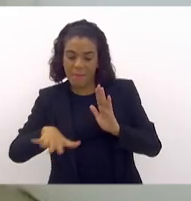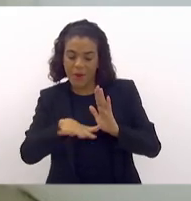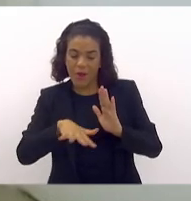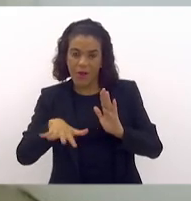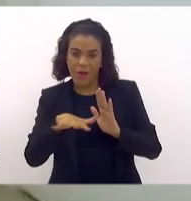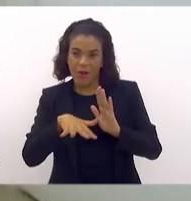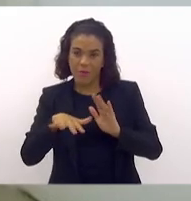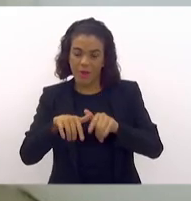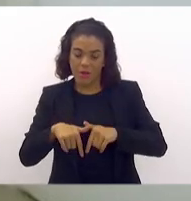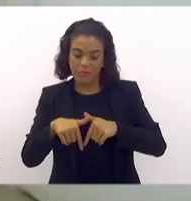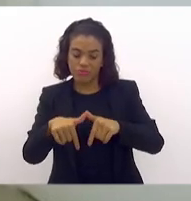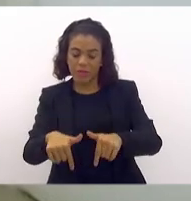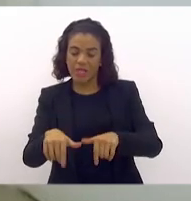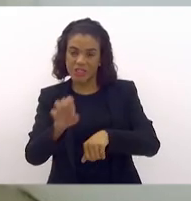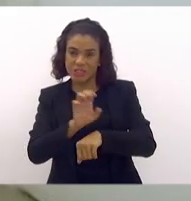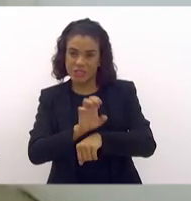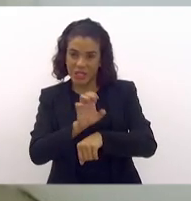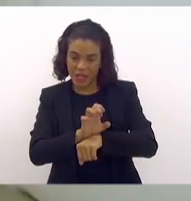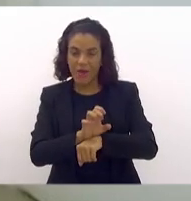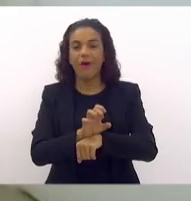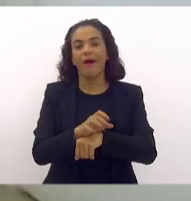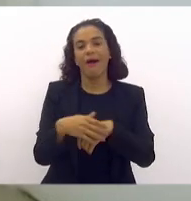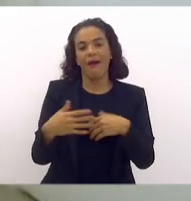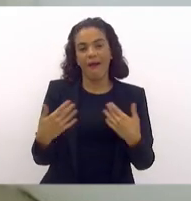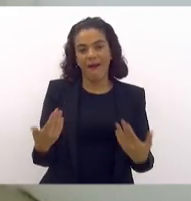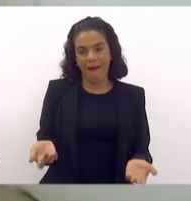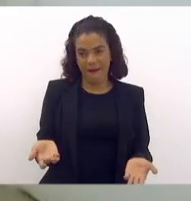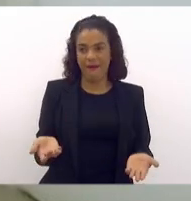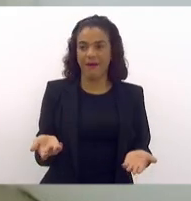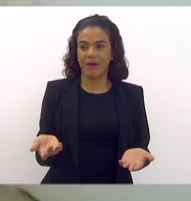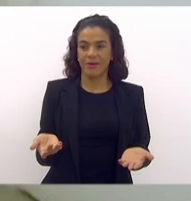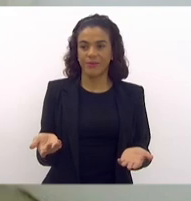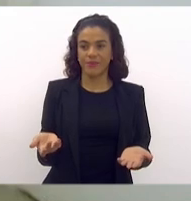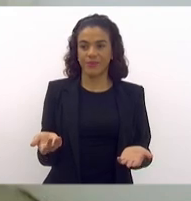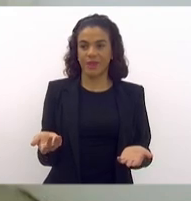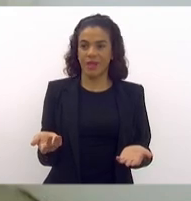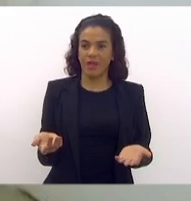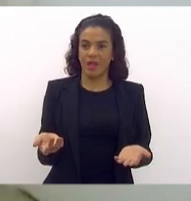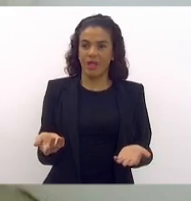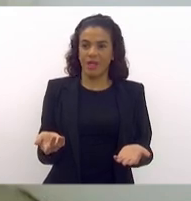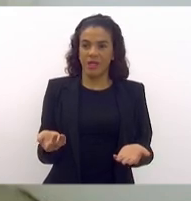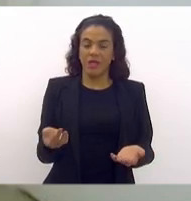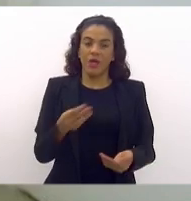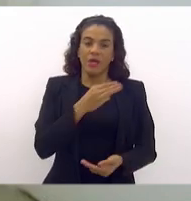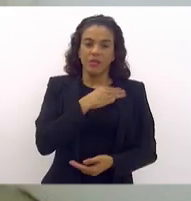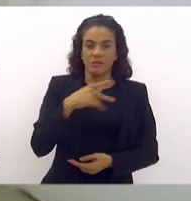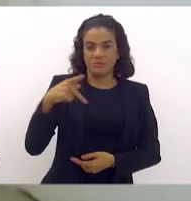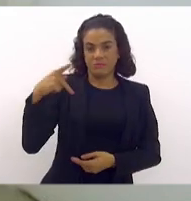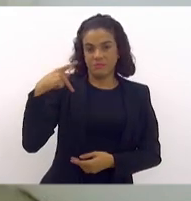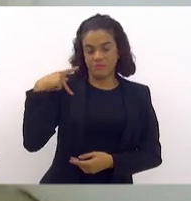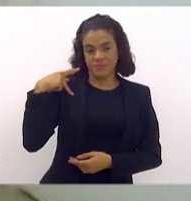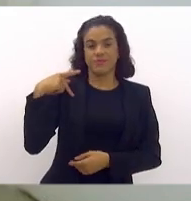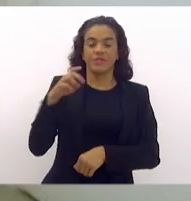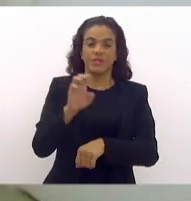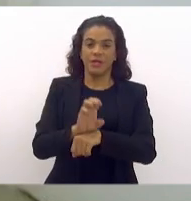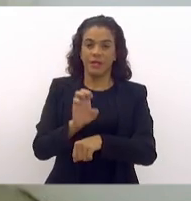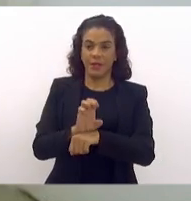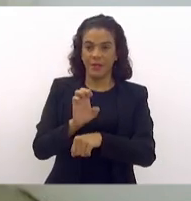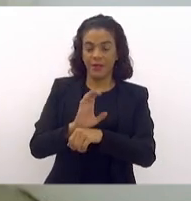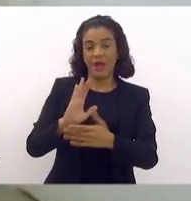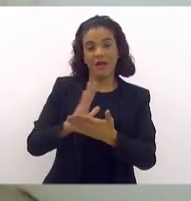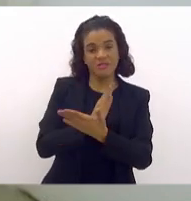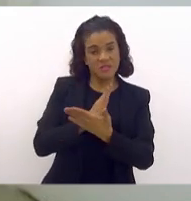estadual, aí eles então atribuem para os ministérios públicos estaduais, e muitas vezes isso